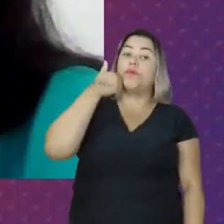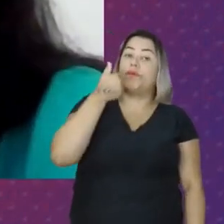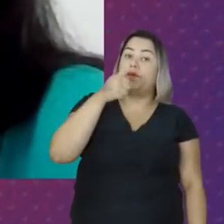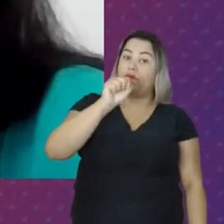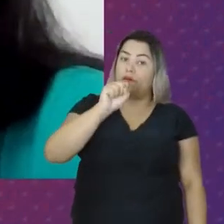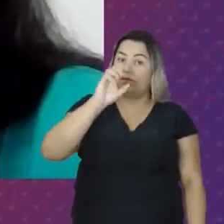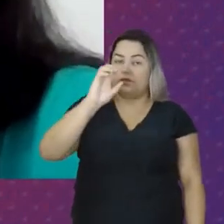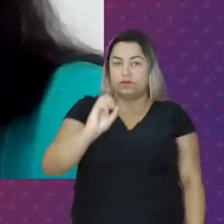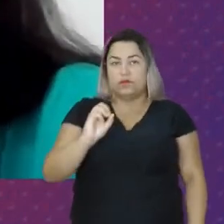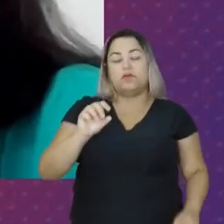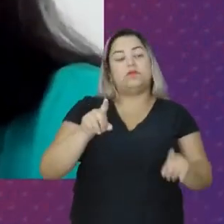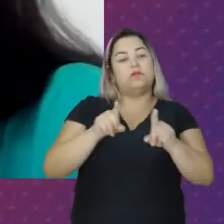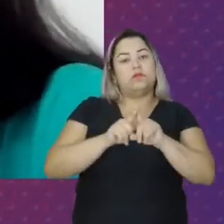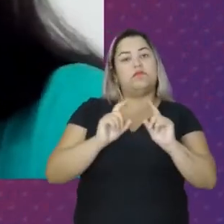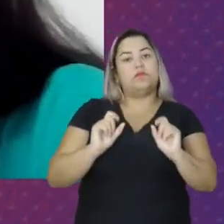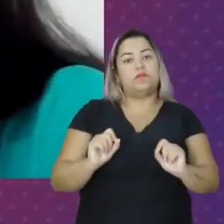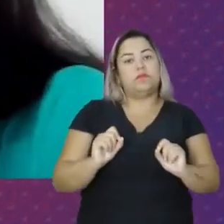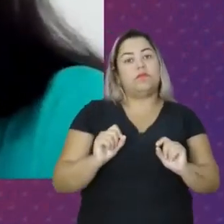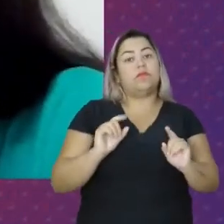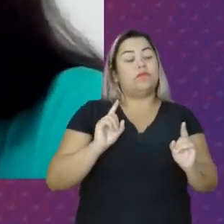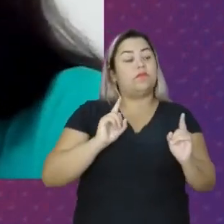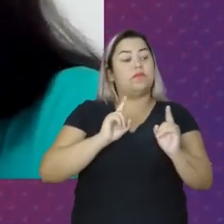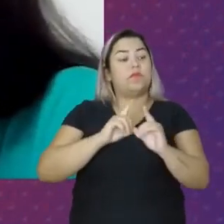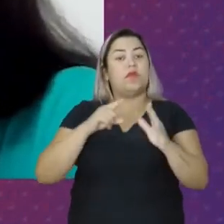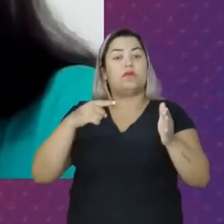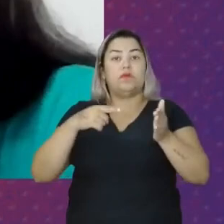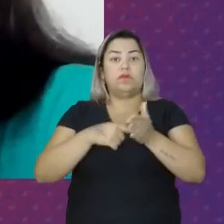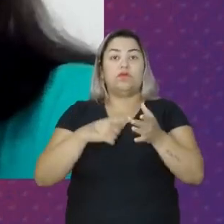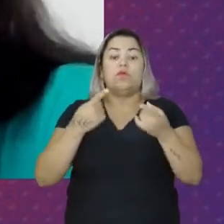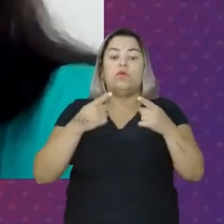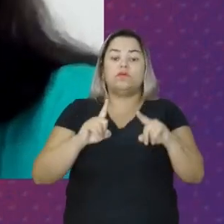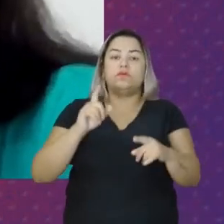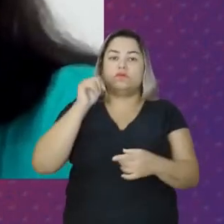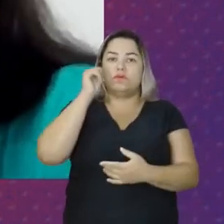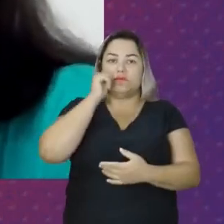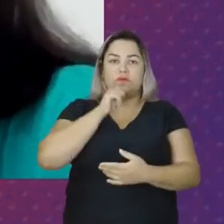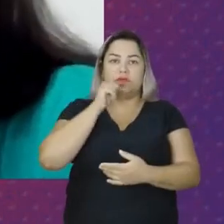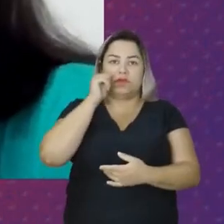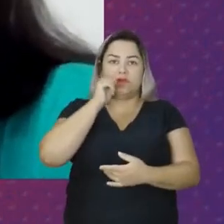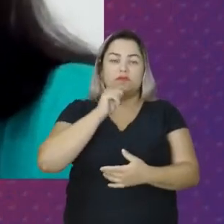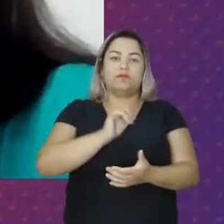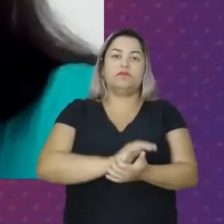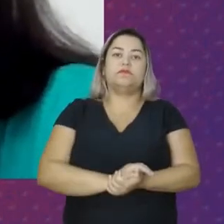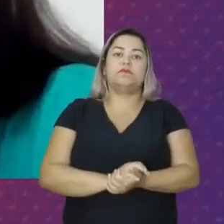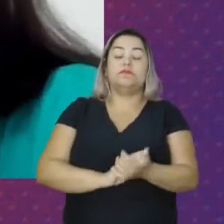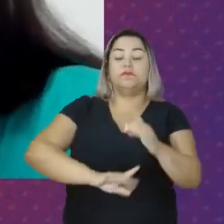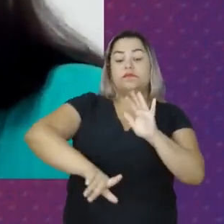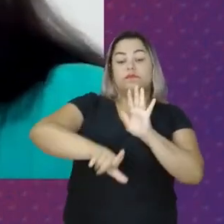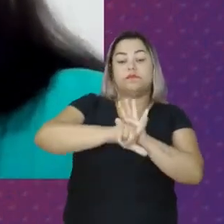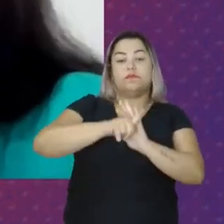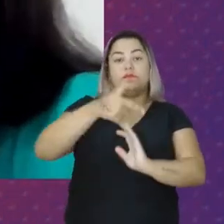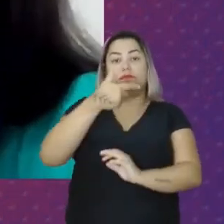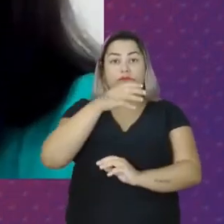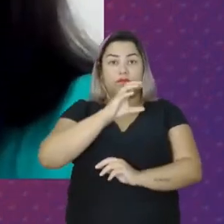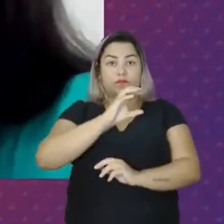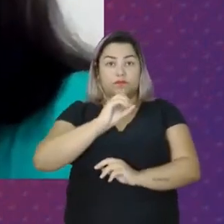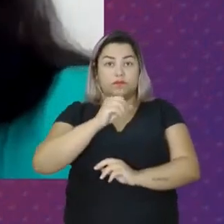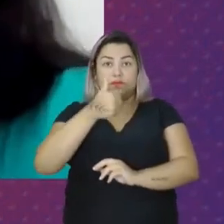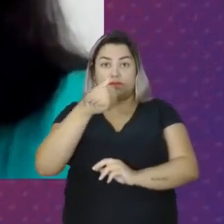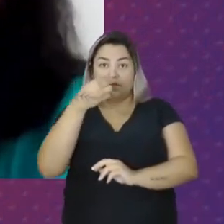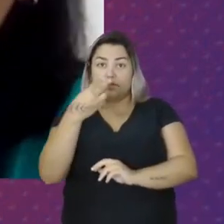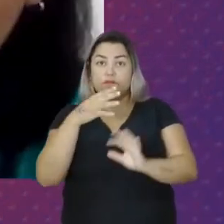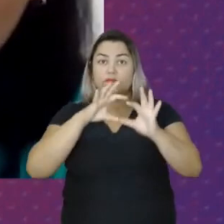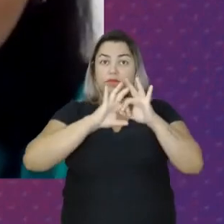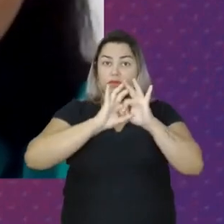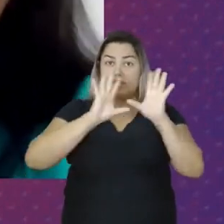180 destinado a atender denúncias de violência contra a mulher. E essa lei de 2003 dava